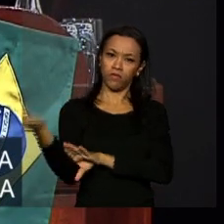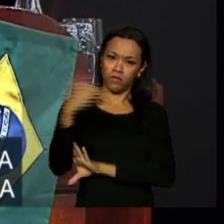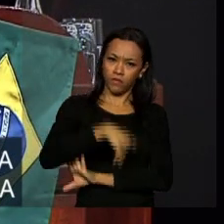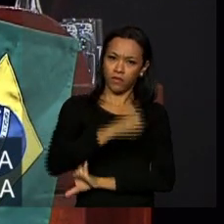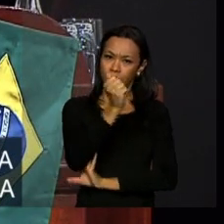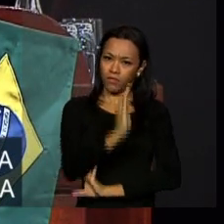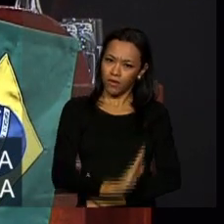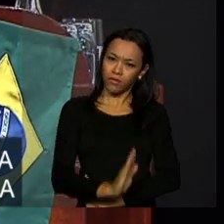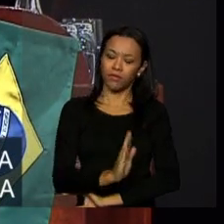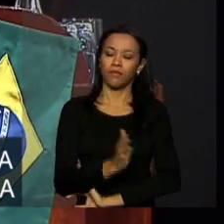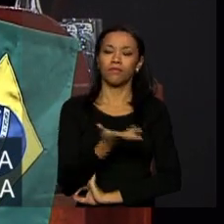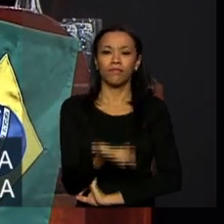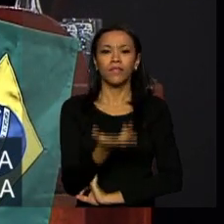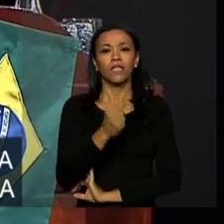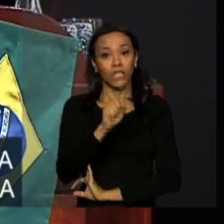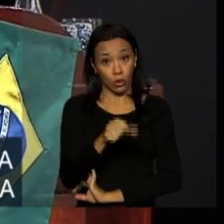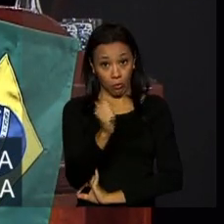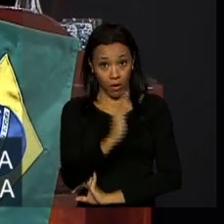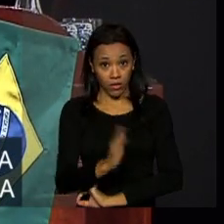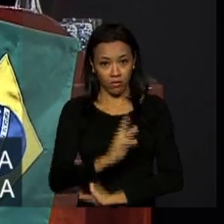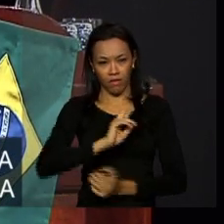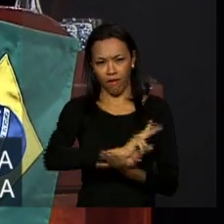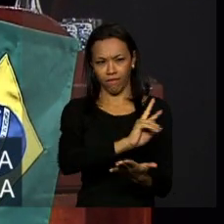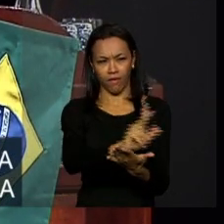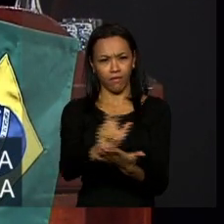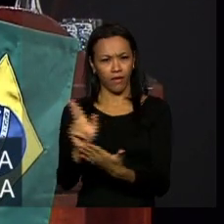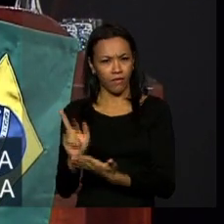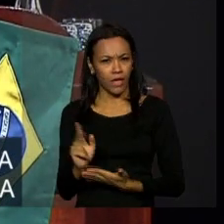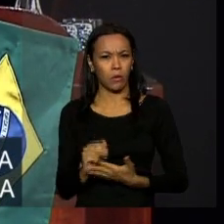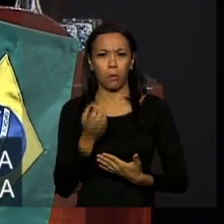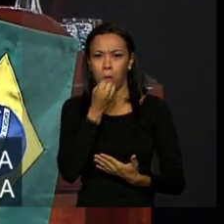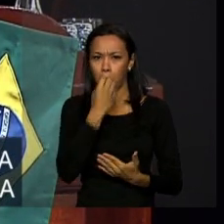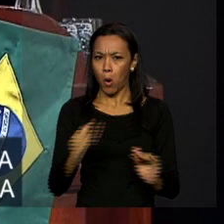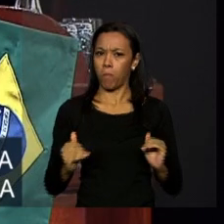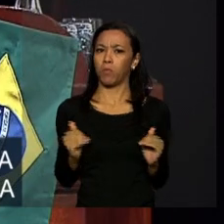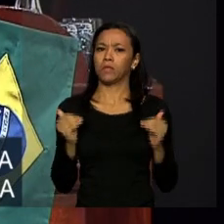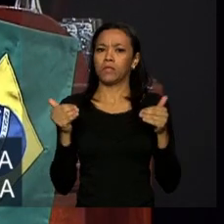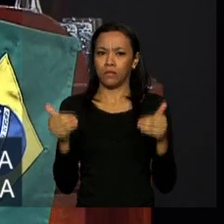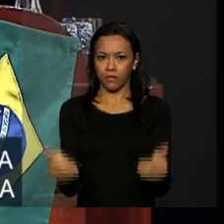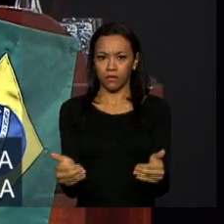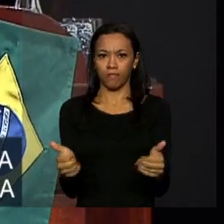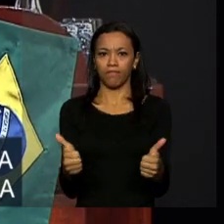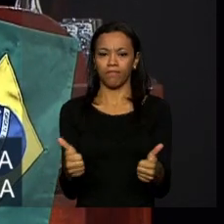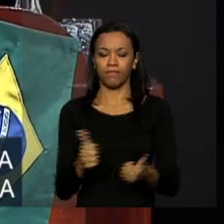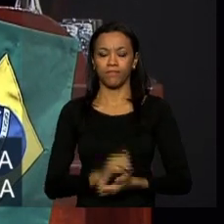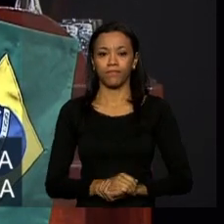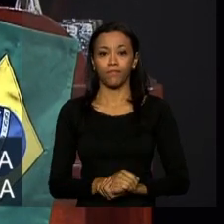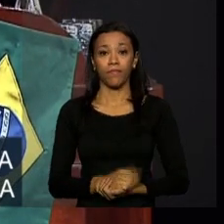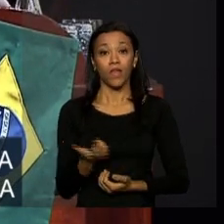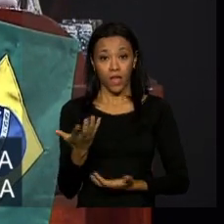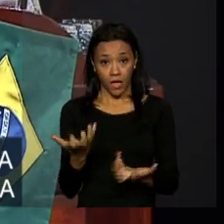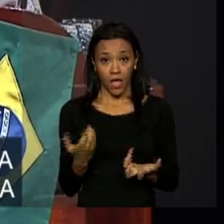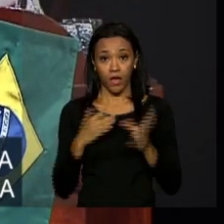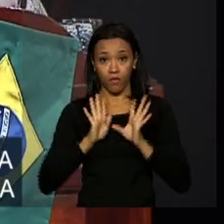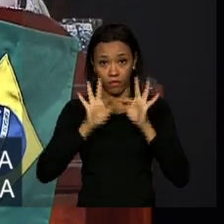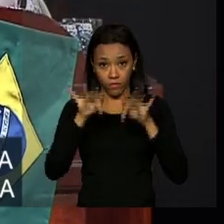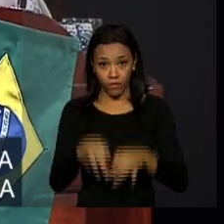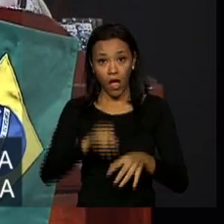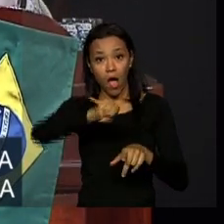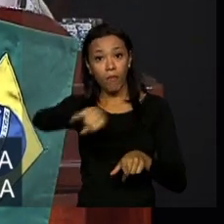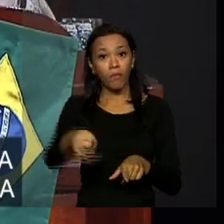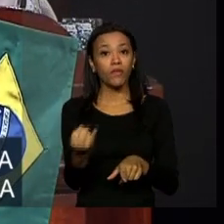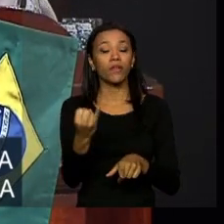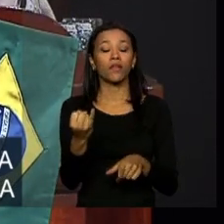mercados Nos quais o Brasil tem uma posição de destaque quero finalmente aproveitar